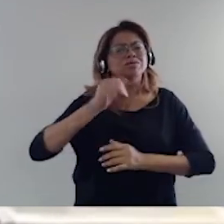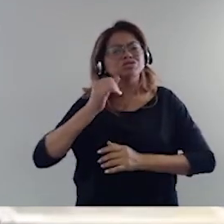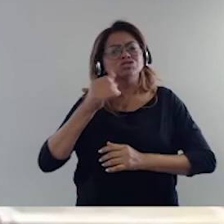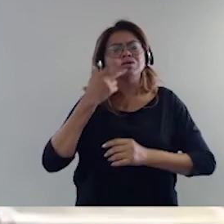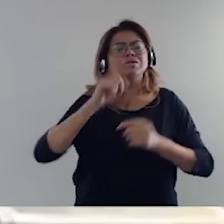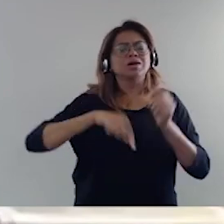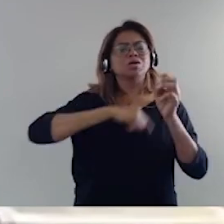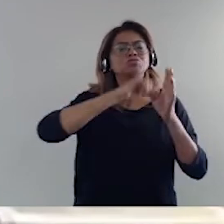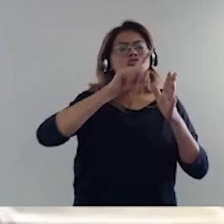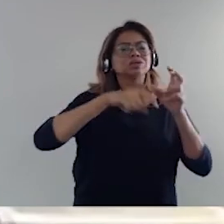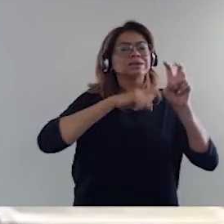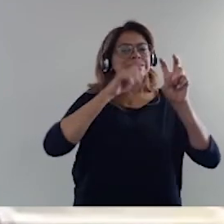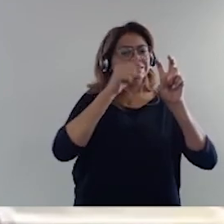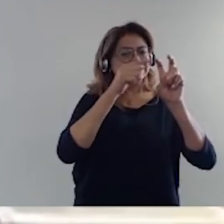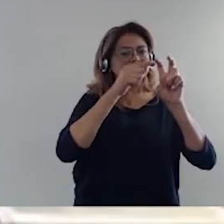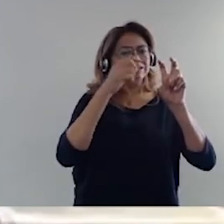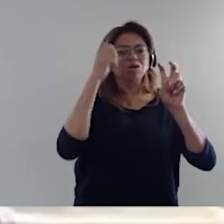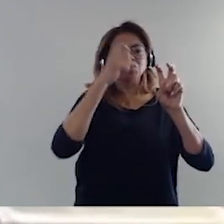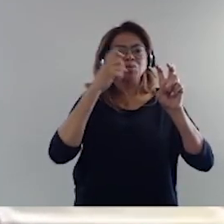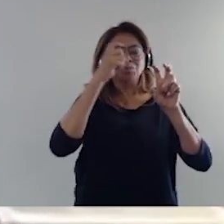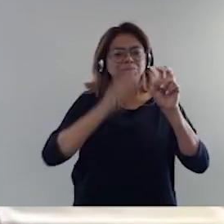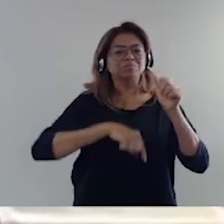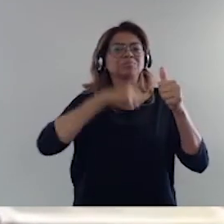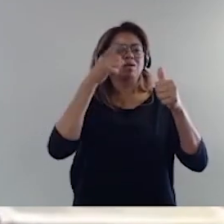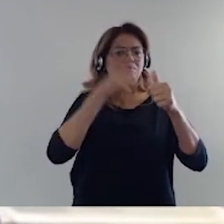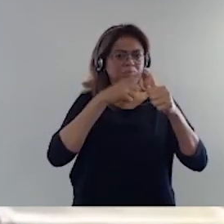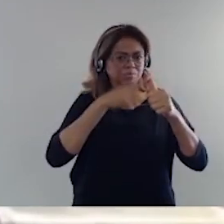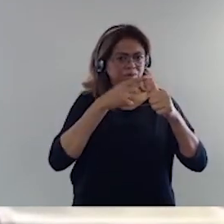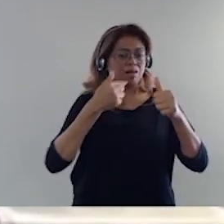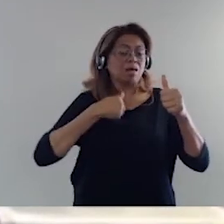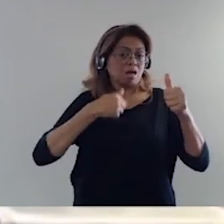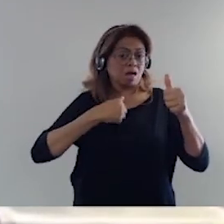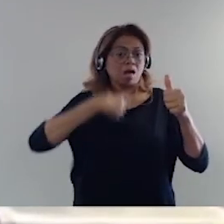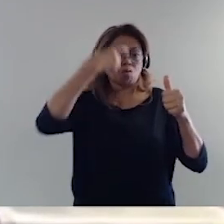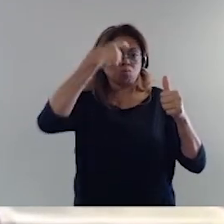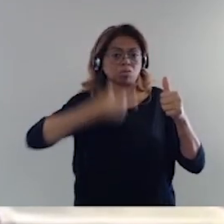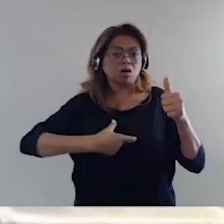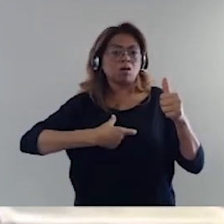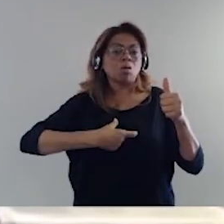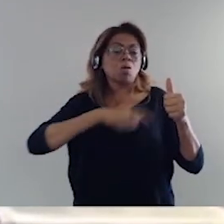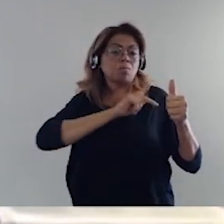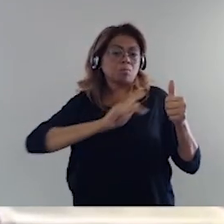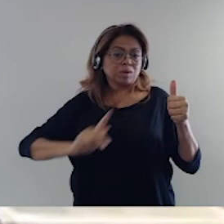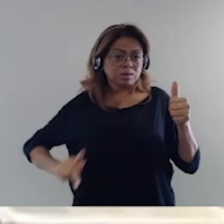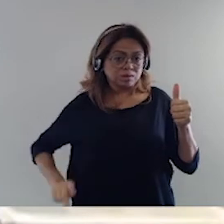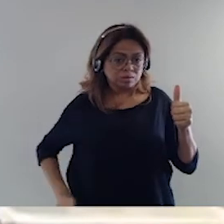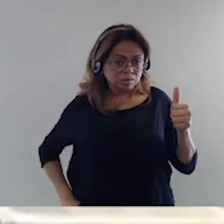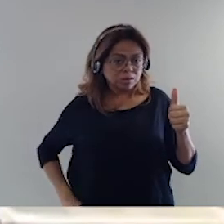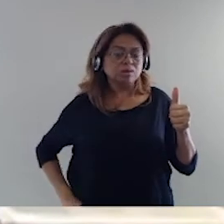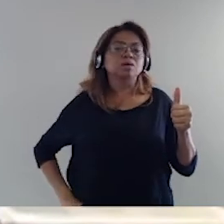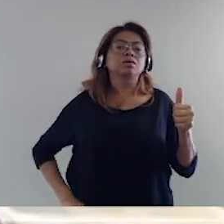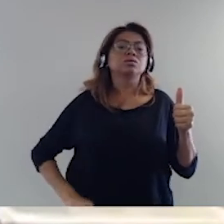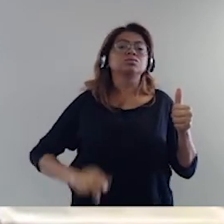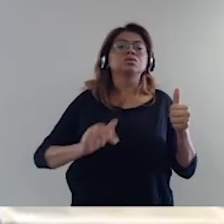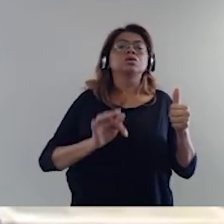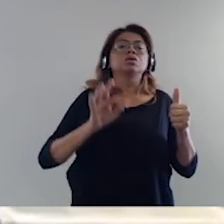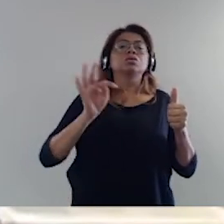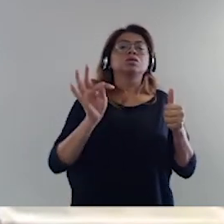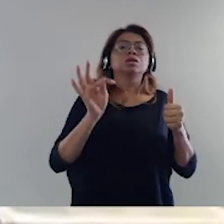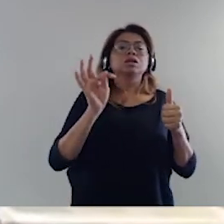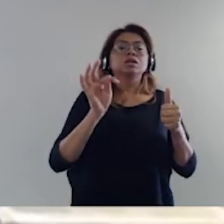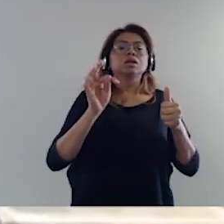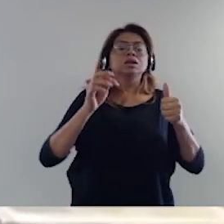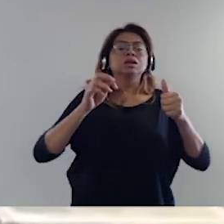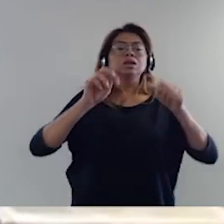listá-las aqui. A primeira delas, eu ia ser presidente do Tribunal Superior Eleitoral em maio, como de fato me tornei,